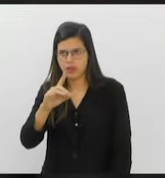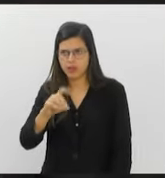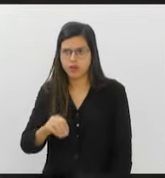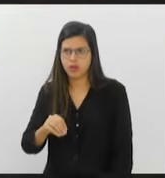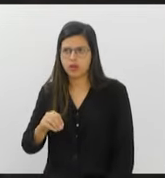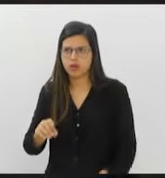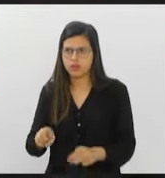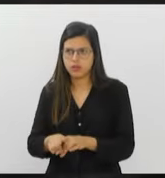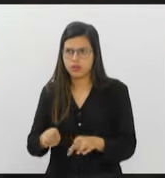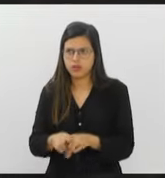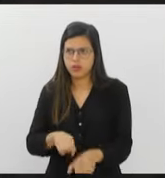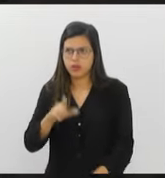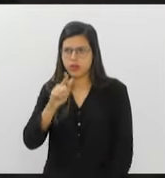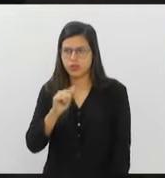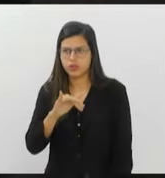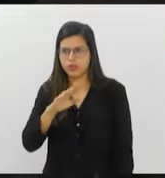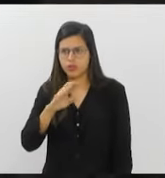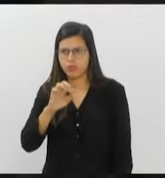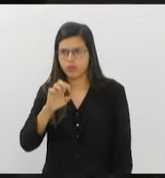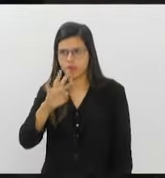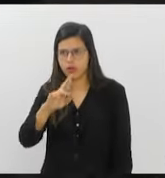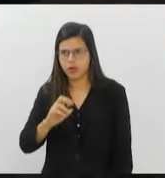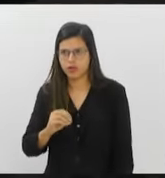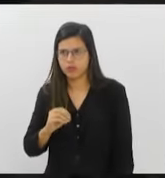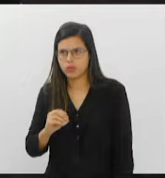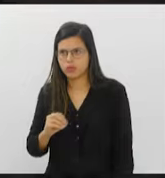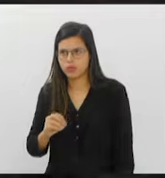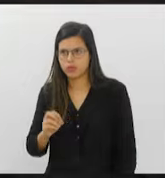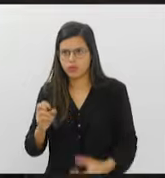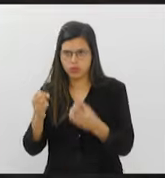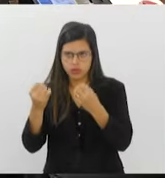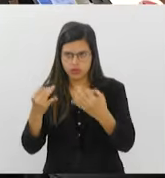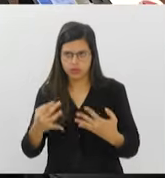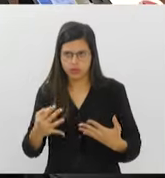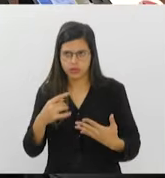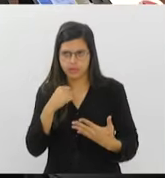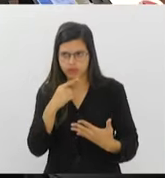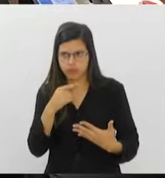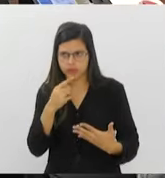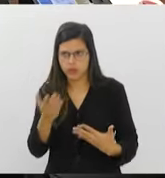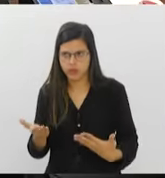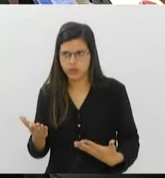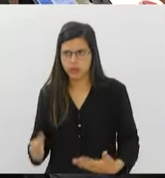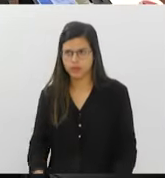Rio. Luiz, está esclarecido a dúvida?